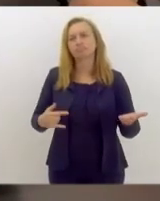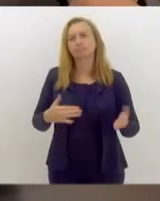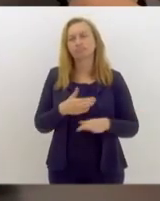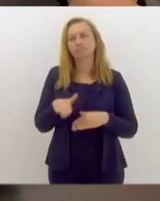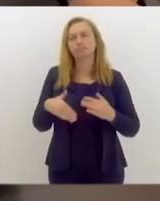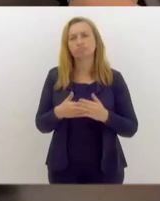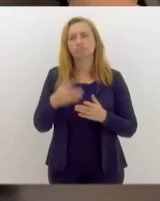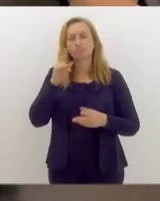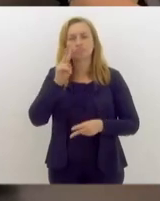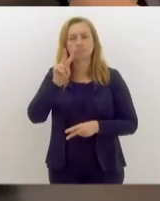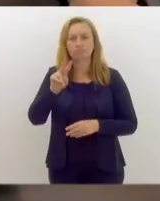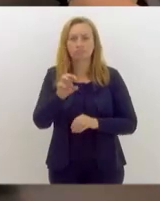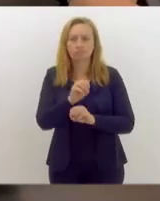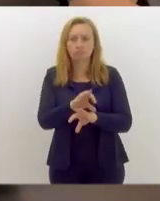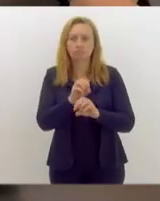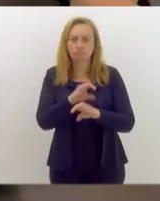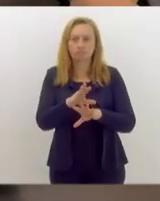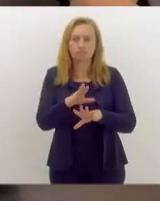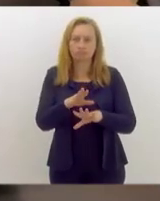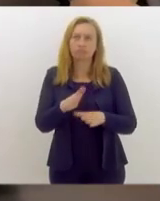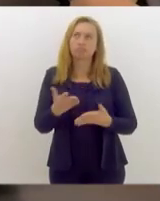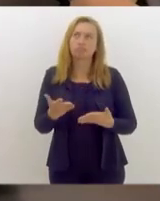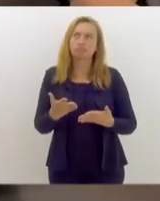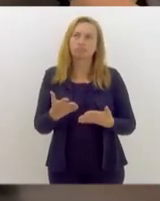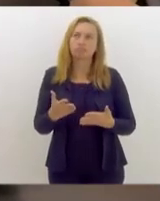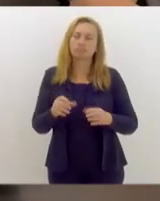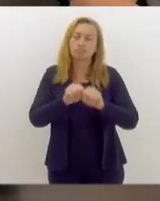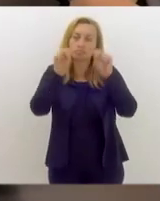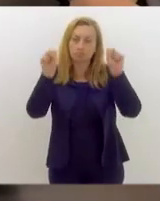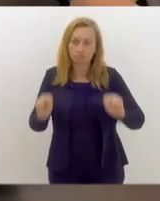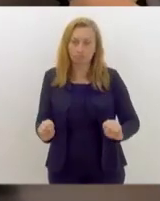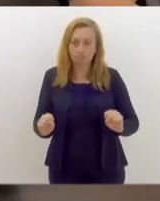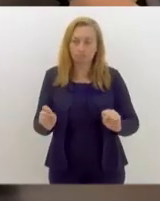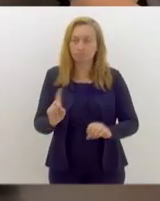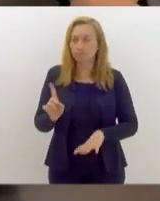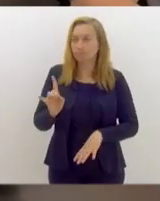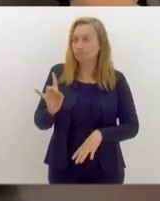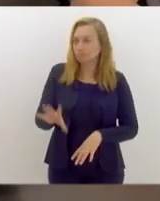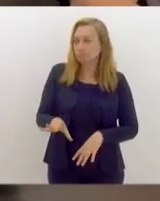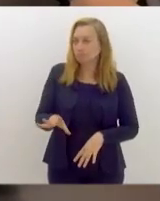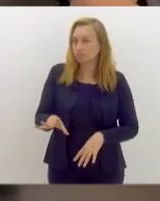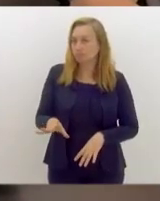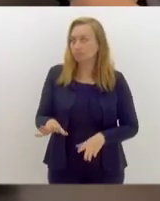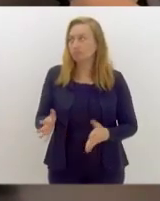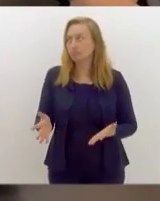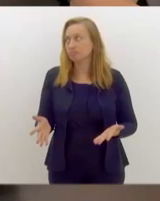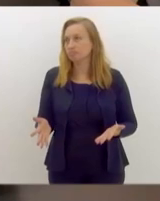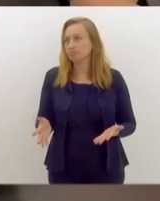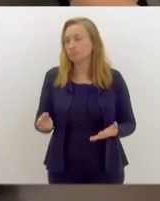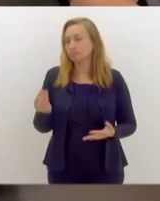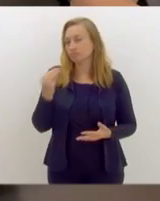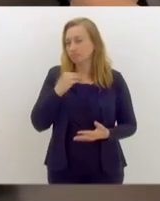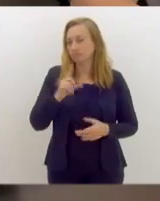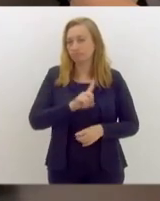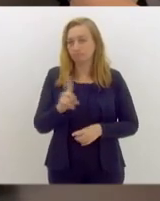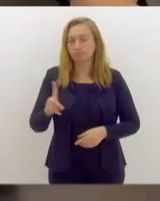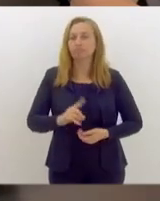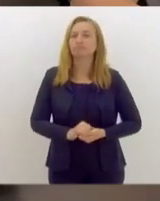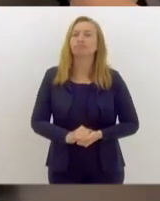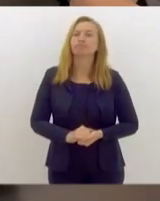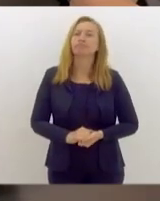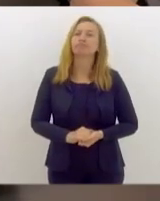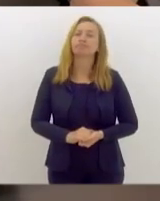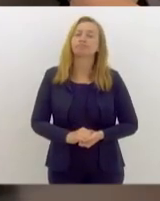olha a educação como um sistema e não ela toda fragmentada.